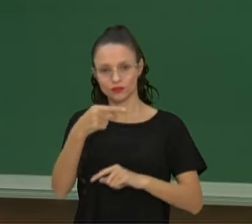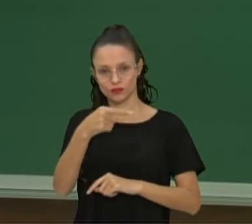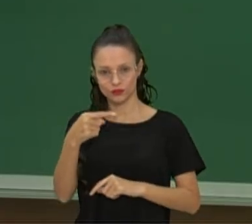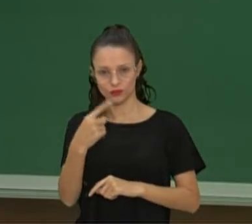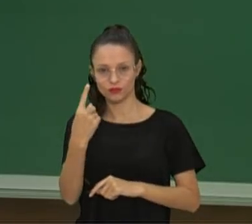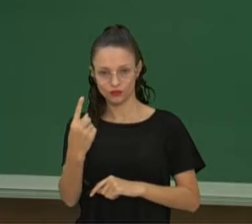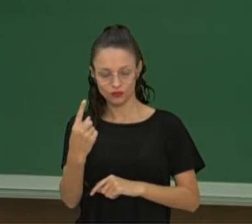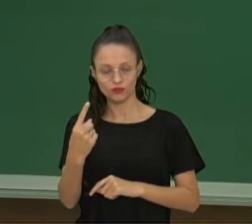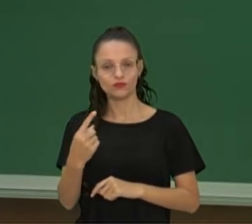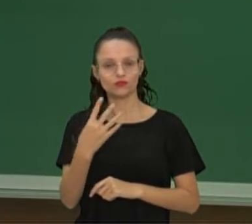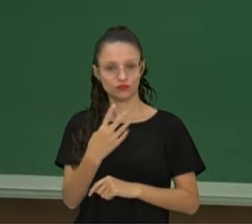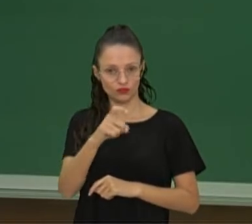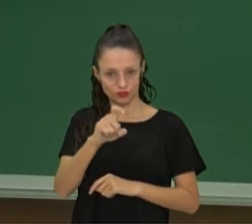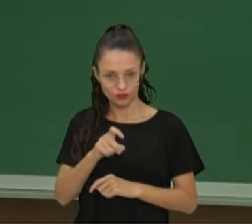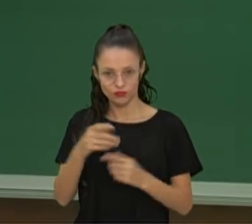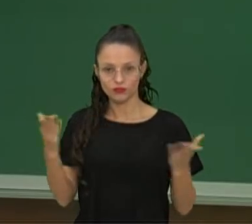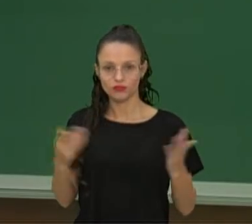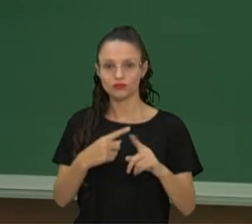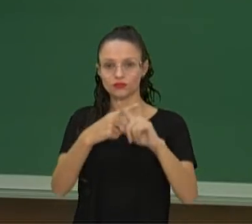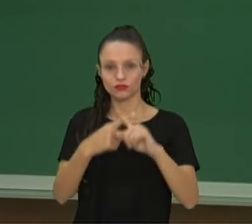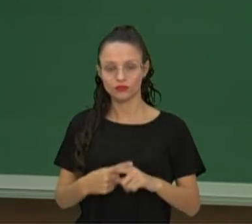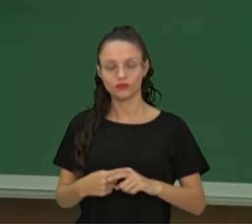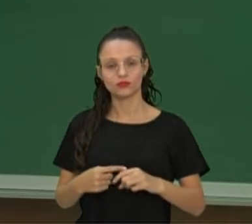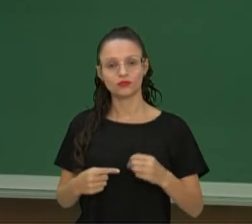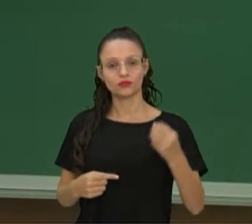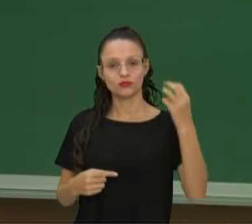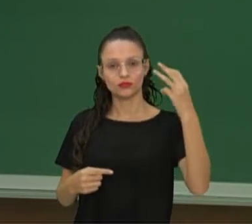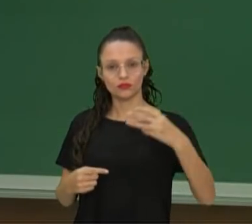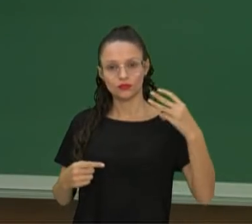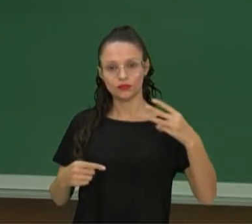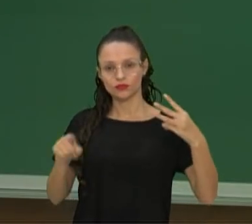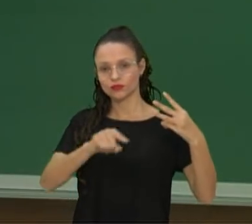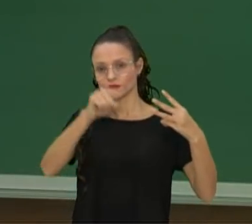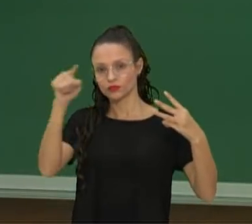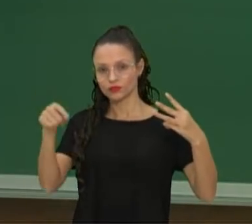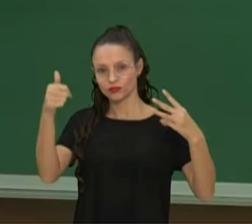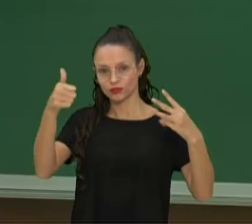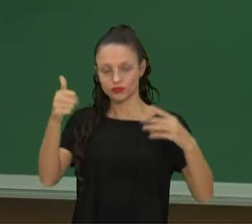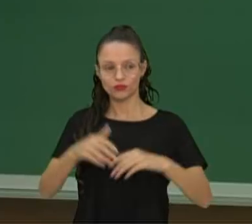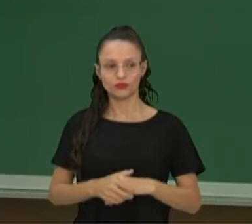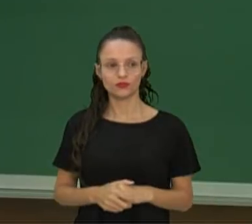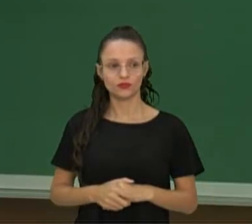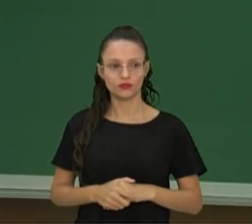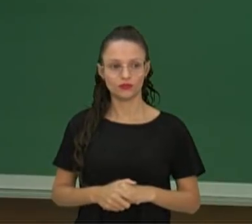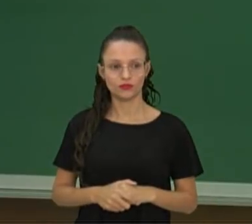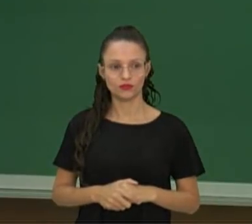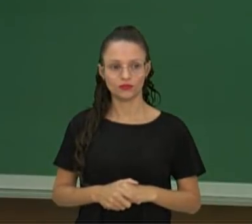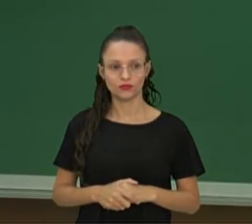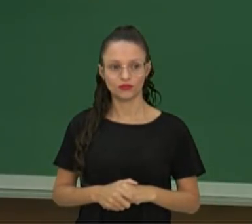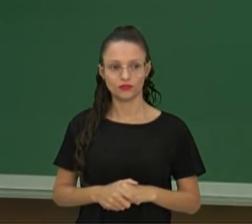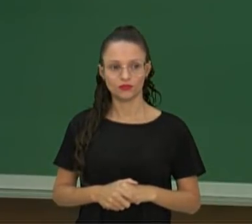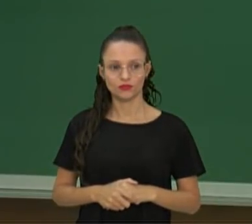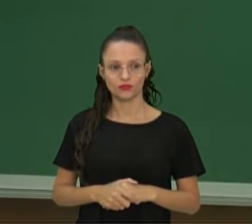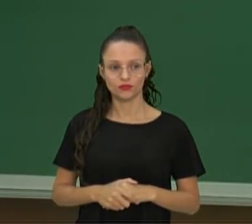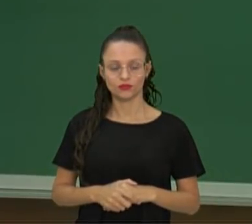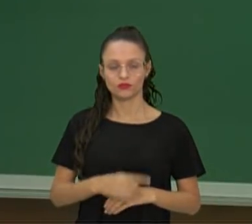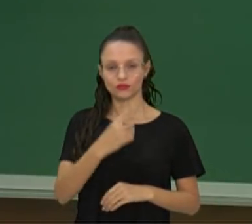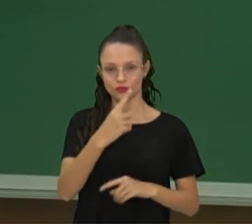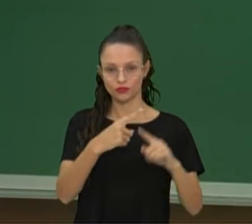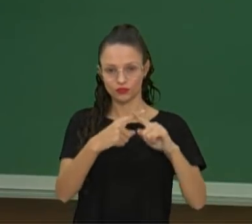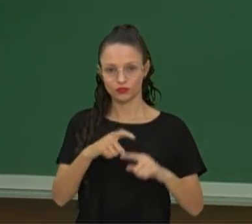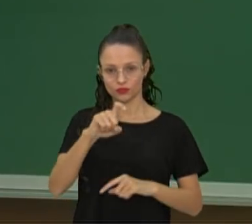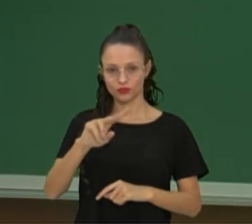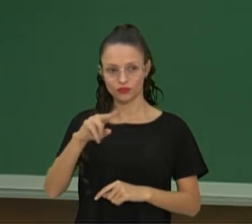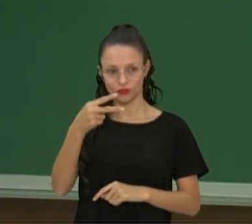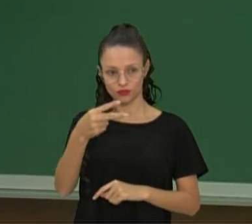4x. Agora eu vou multiplicar pelo terceiro monômio do primeiro termo. Do primeiro polinômio aqui. 1 vezes x